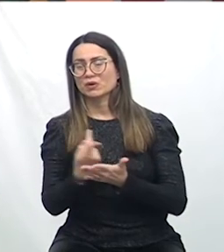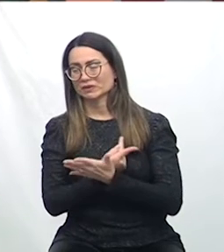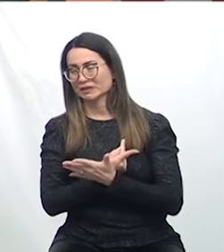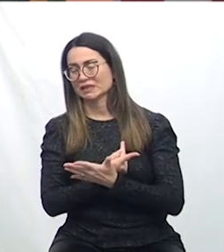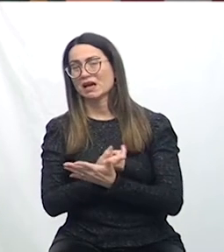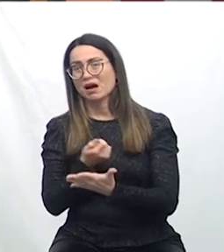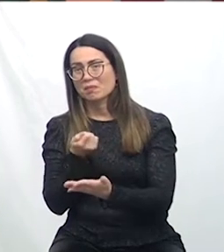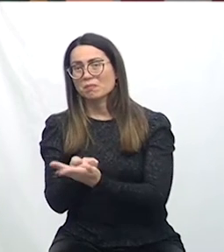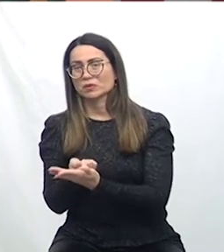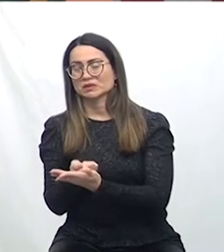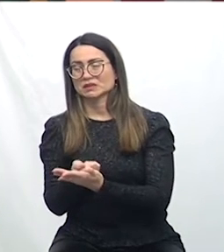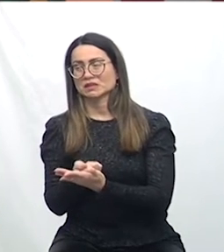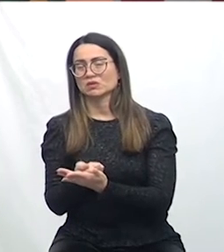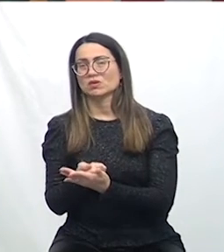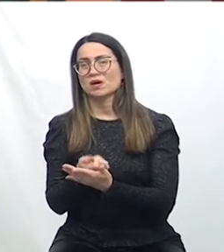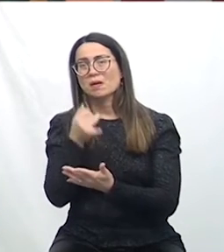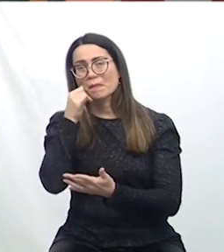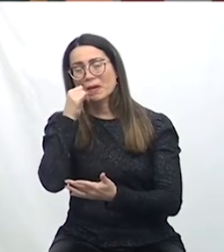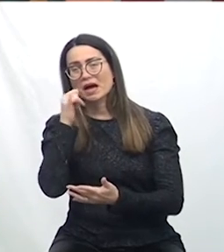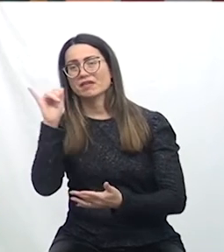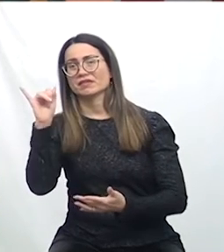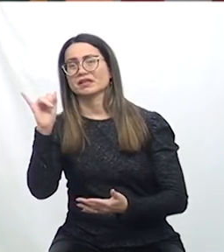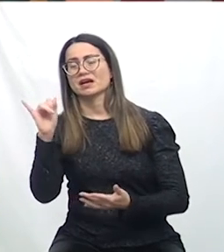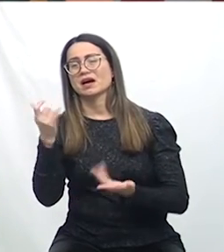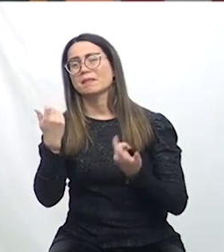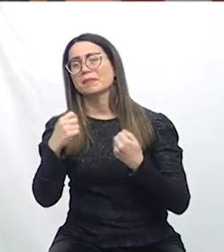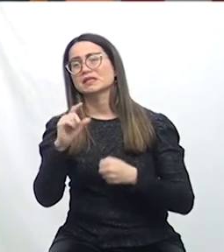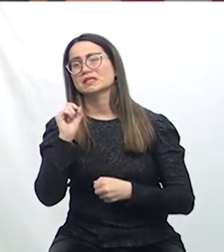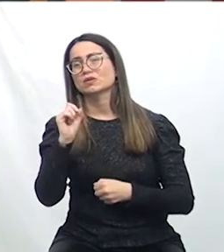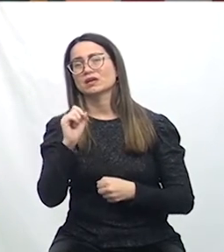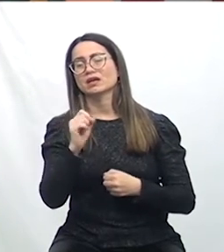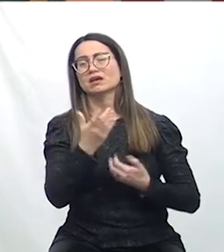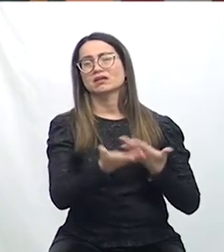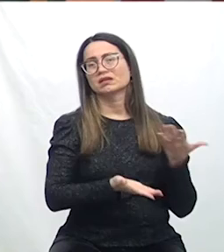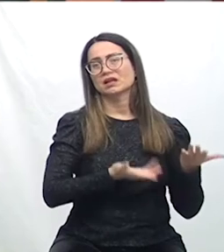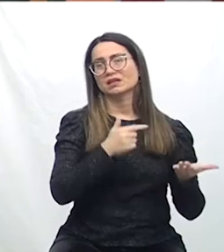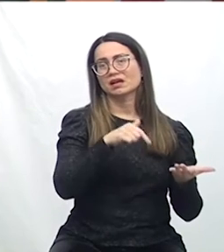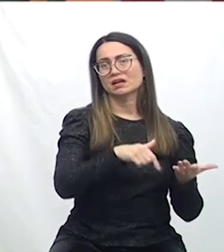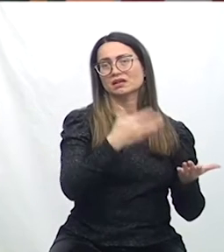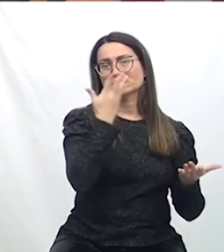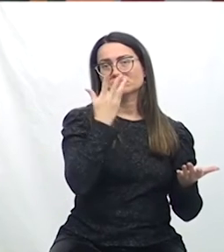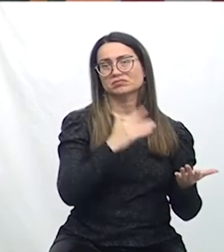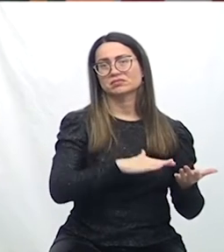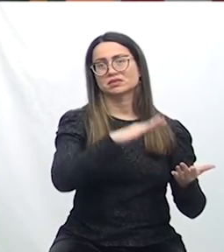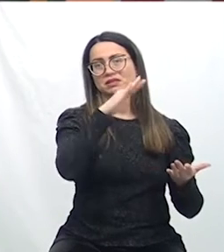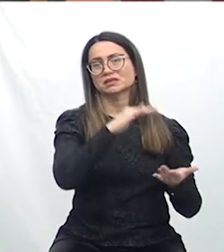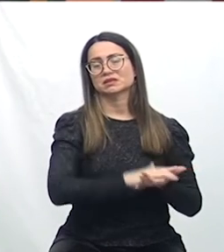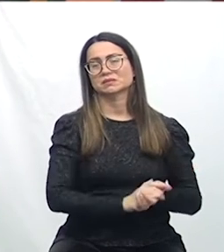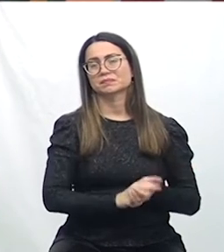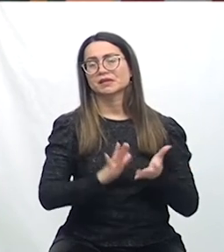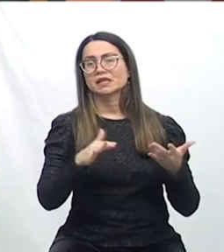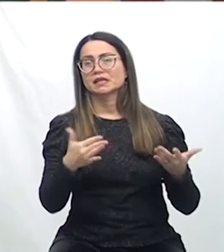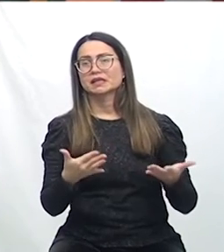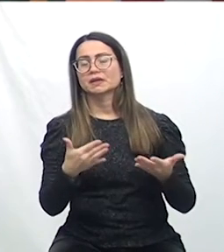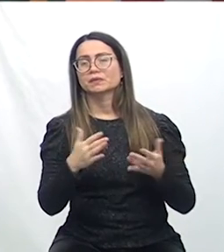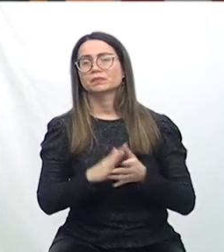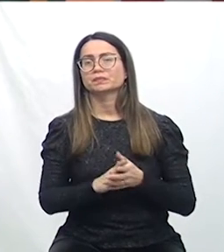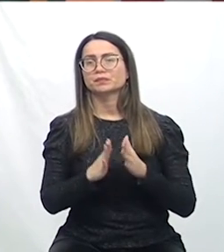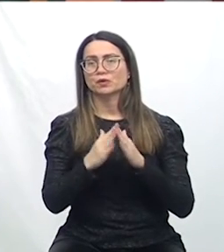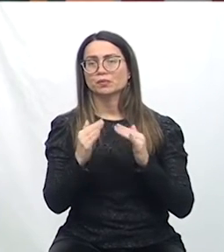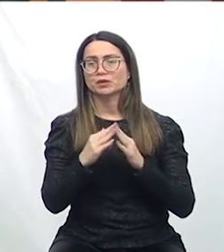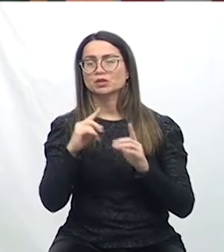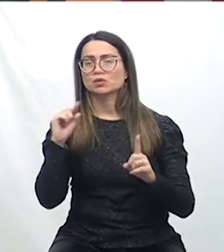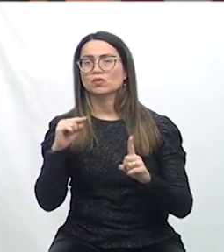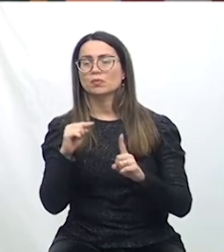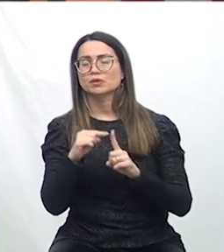lá, desde as crianças, nas séries iniciais, nas creches, enfim, até com as famílias também. Mas esse requerimento vem com esse intuito,